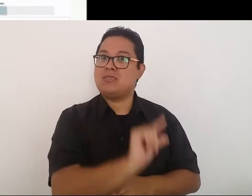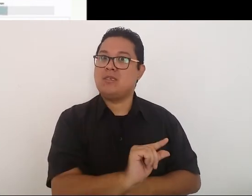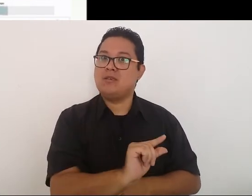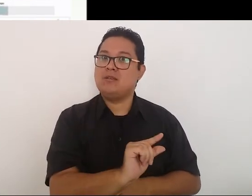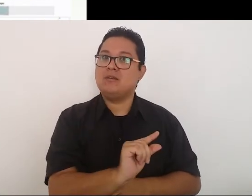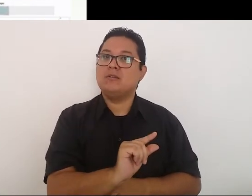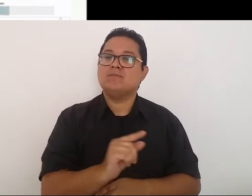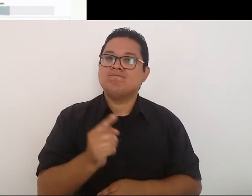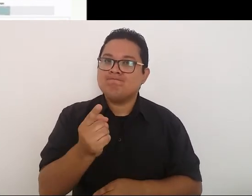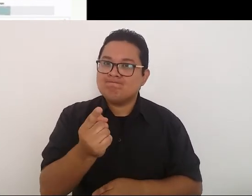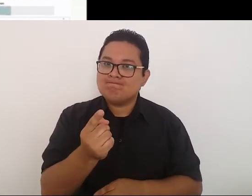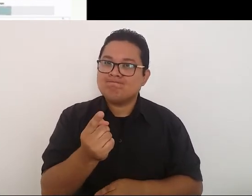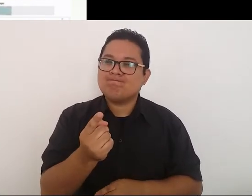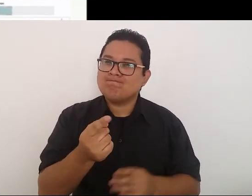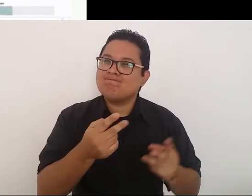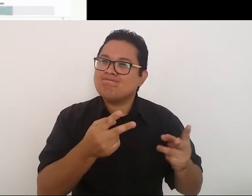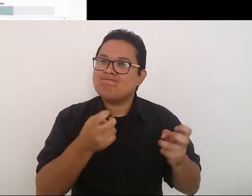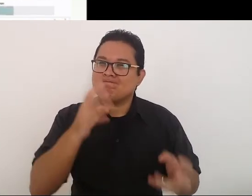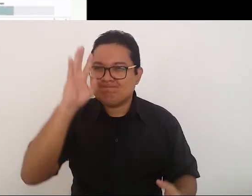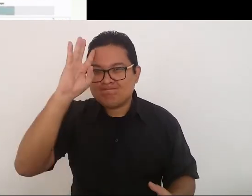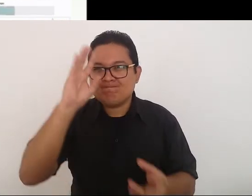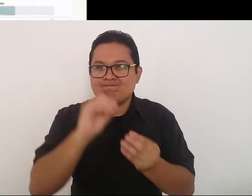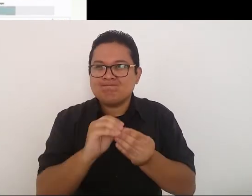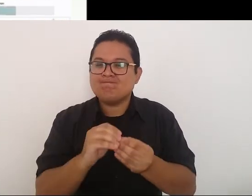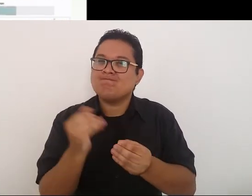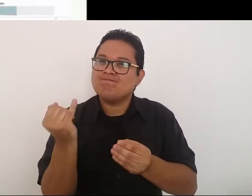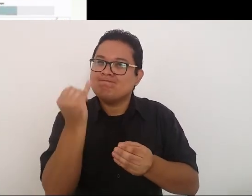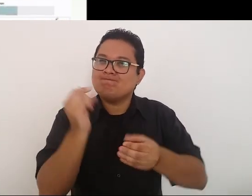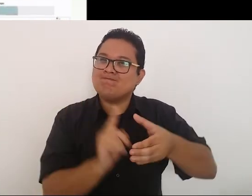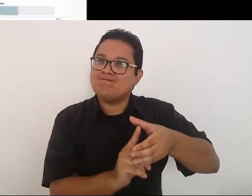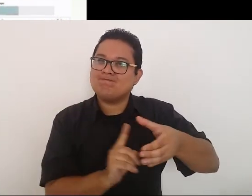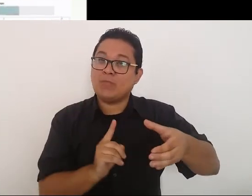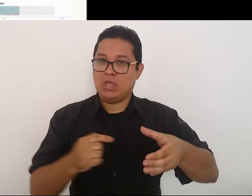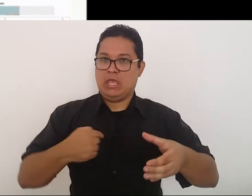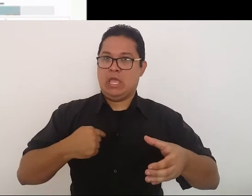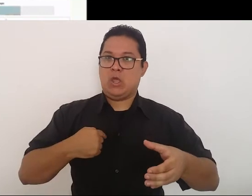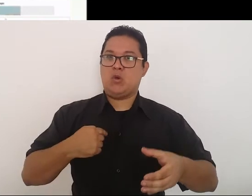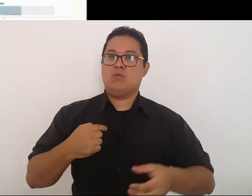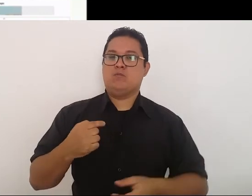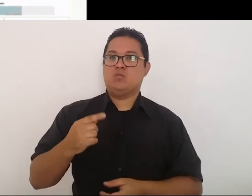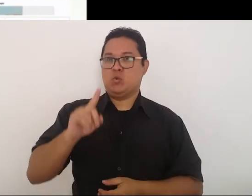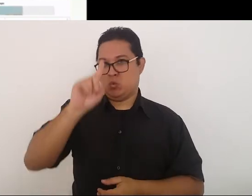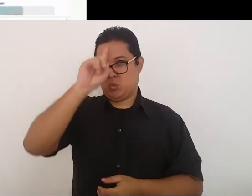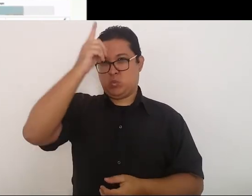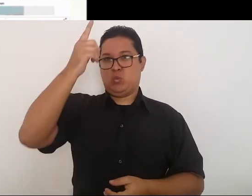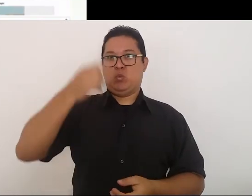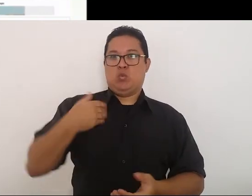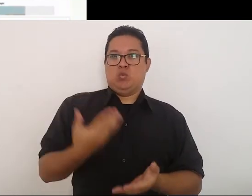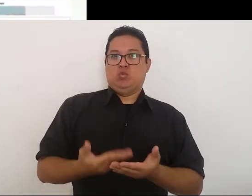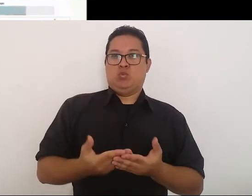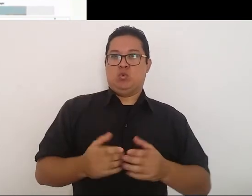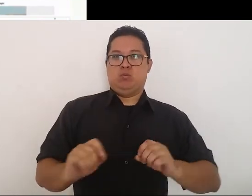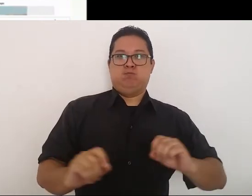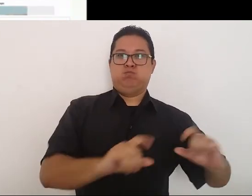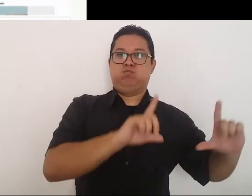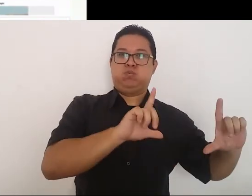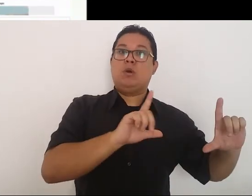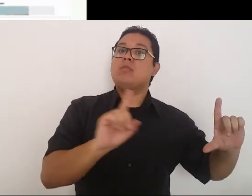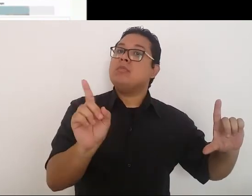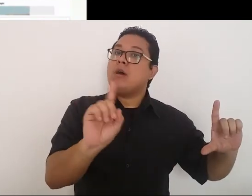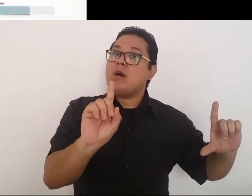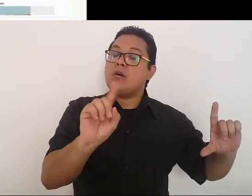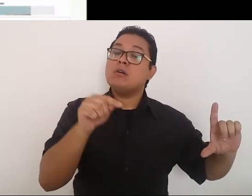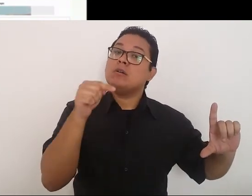Entende por que do isolamento? Porque só esse estudo aqui não é meu. Esse é o estudo que